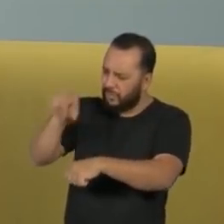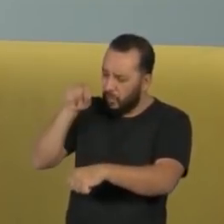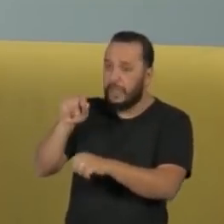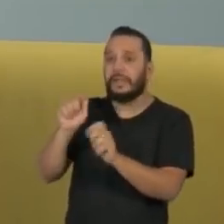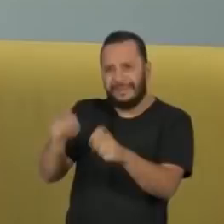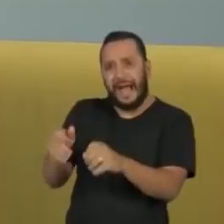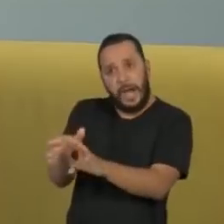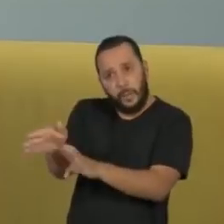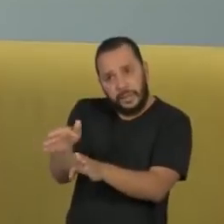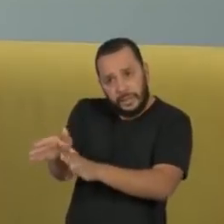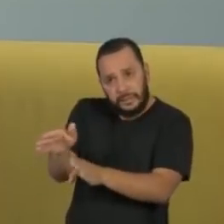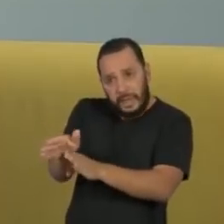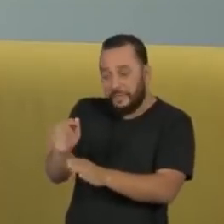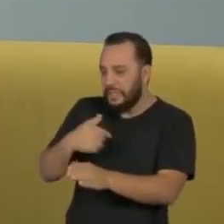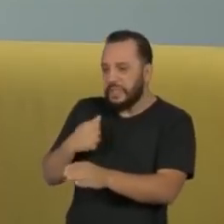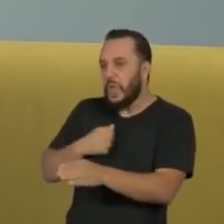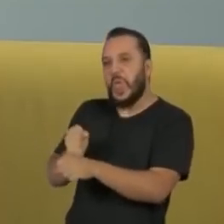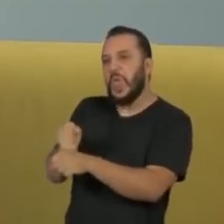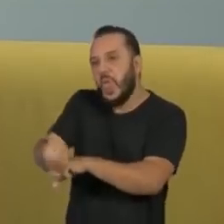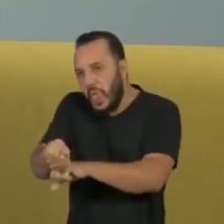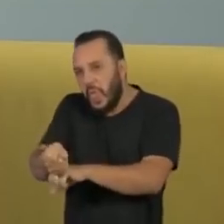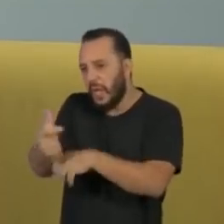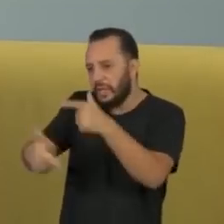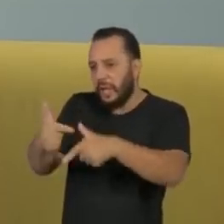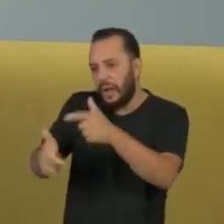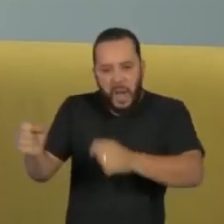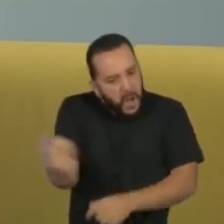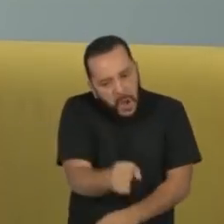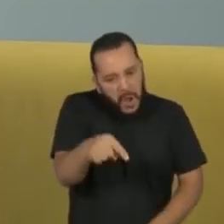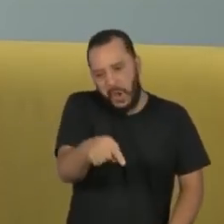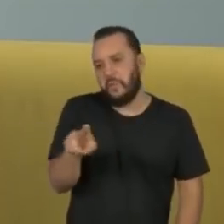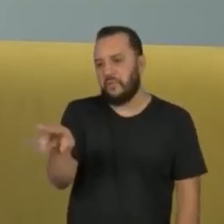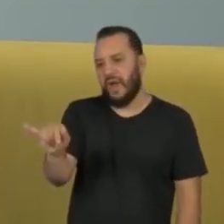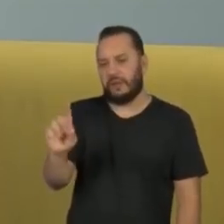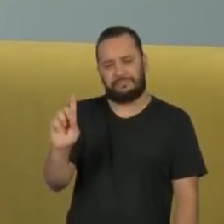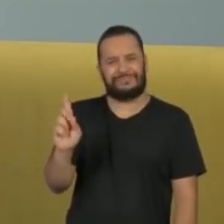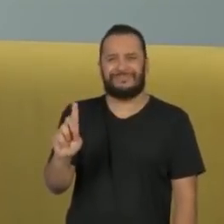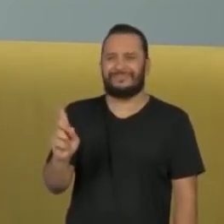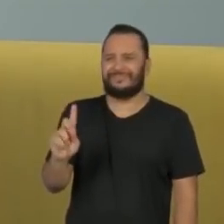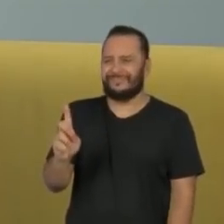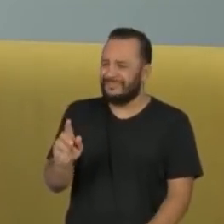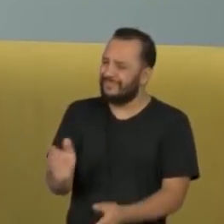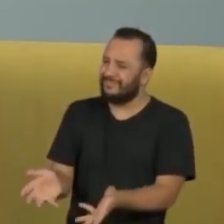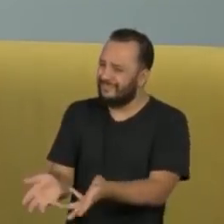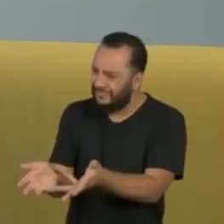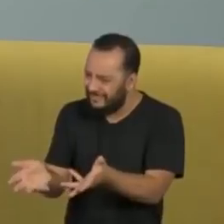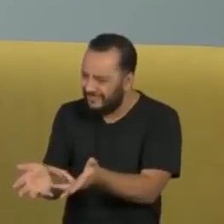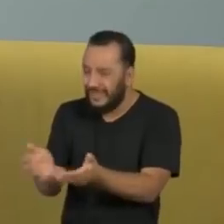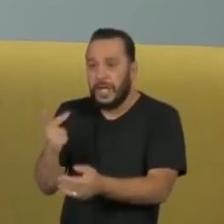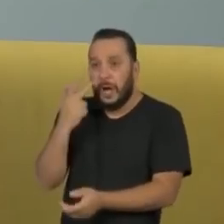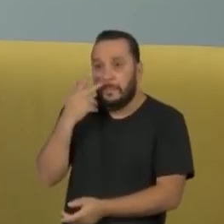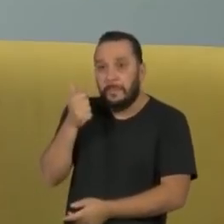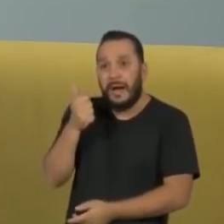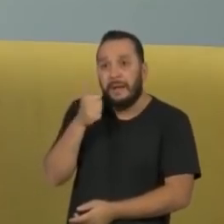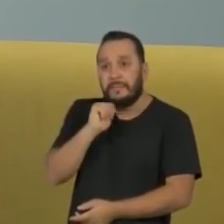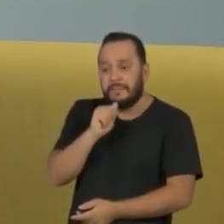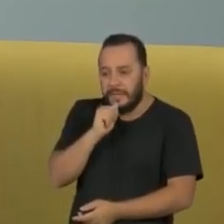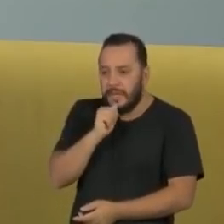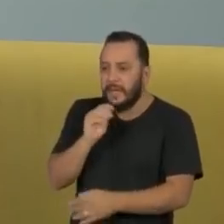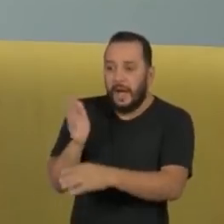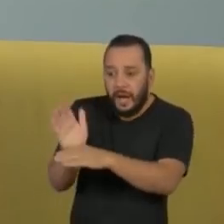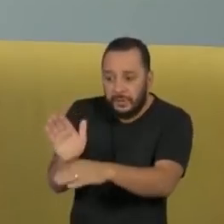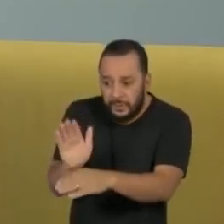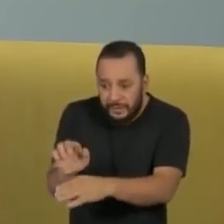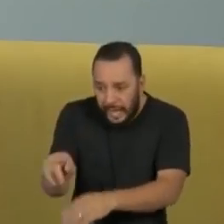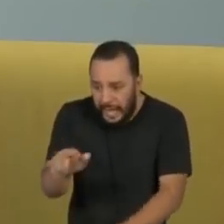mas não forçar. E aí, eu sempre digo que os pais podem ajudar as crianças no seu